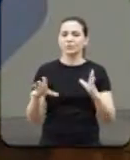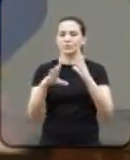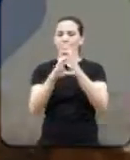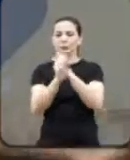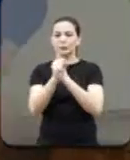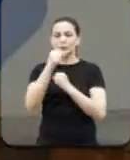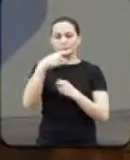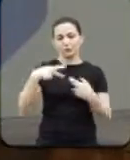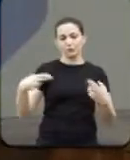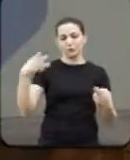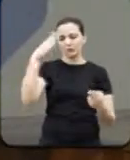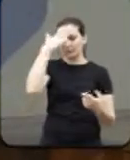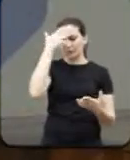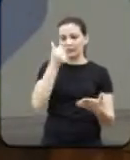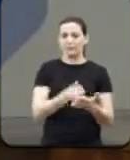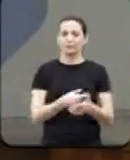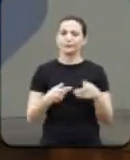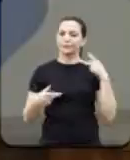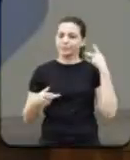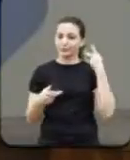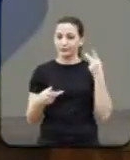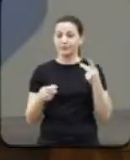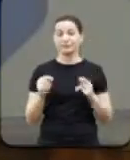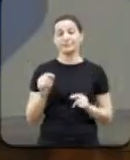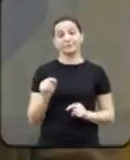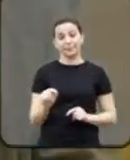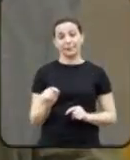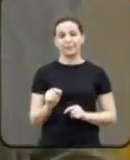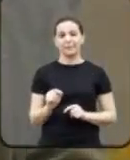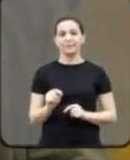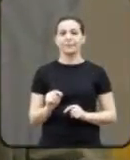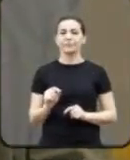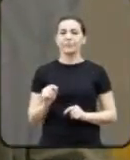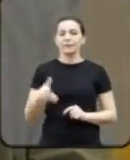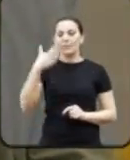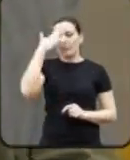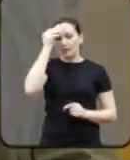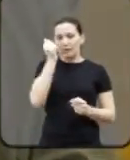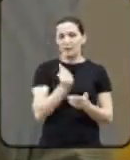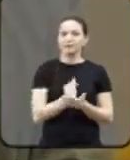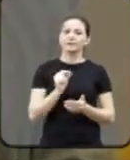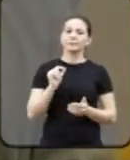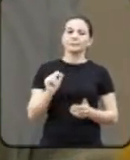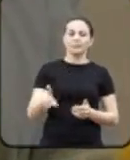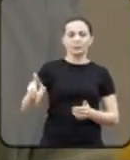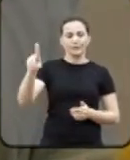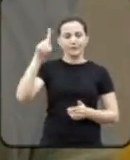ao encontro, soma-se aquilo que o vereador acredita? Até pelo que eu acredito, eu digo para você